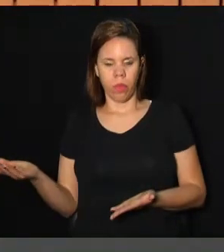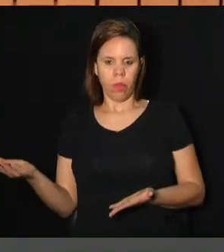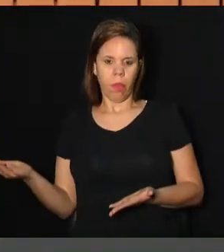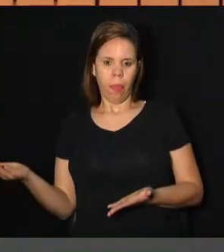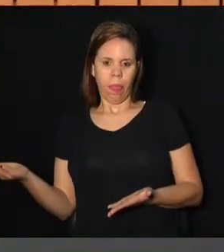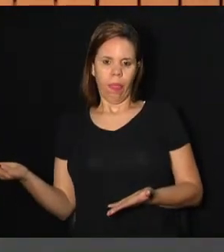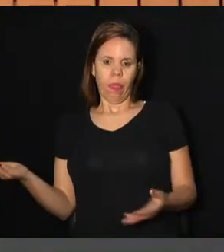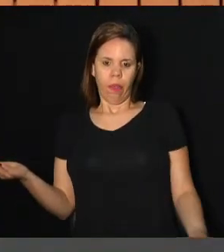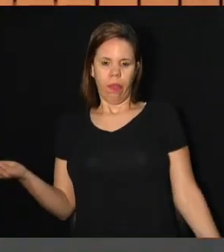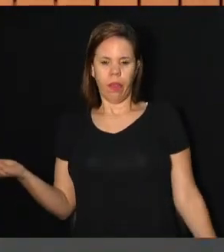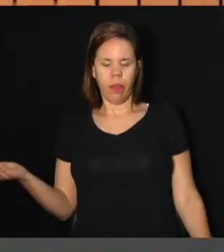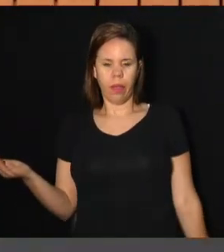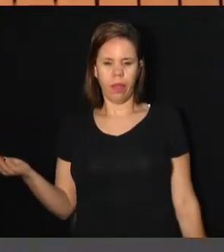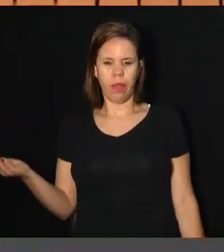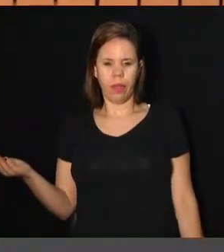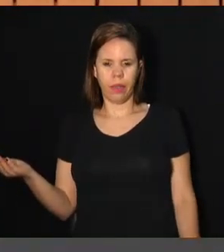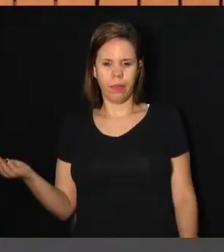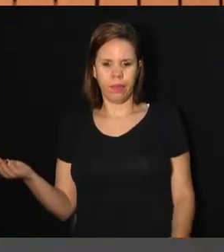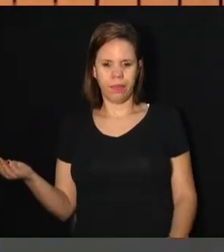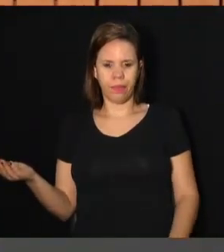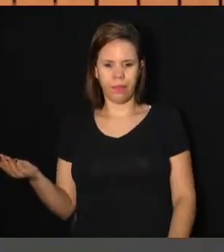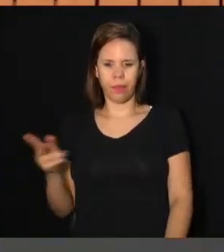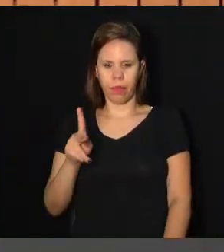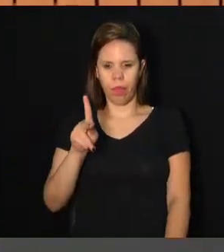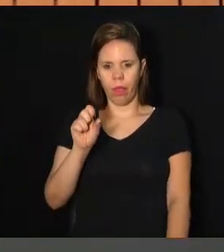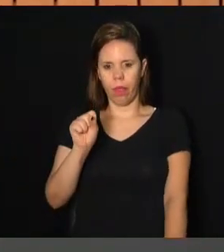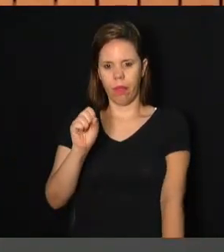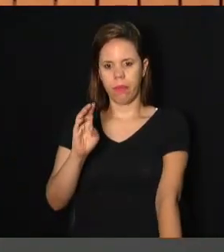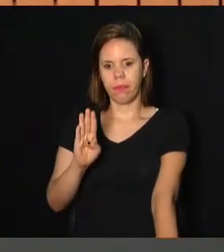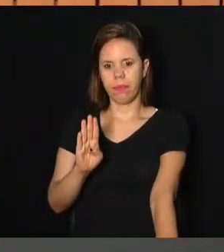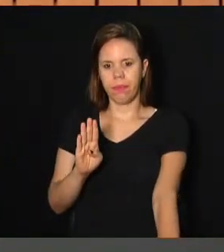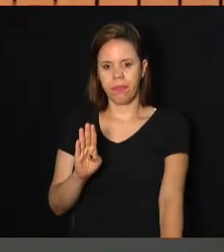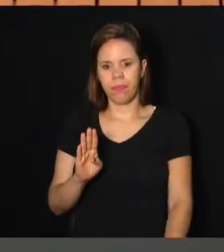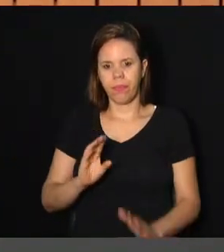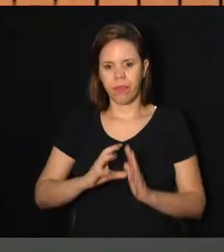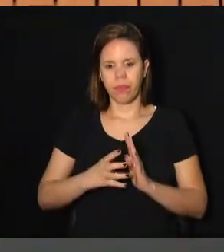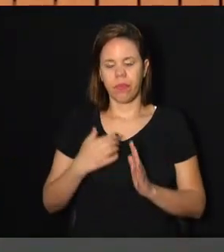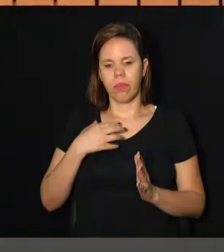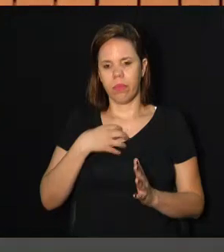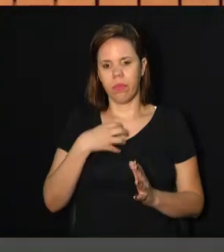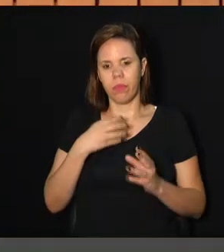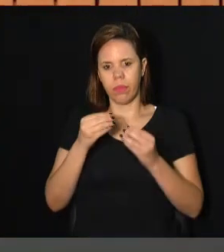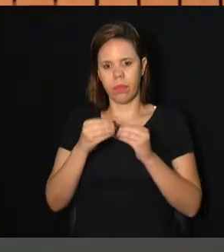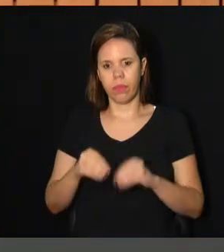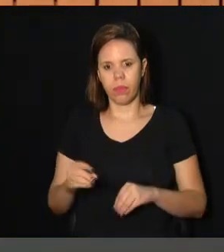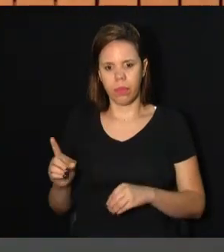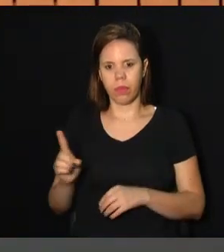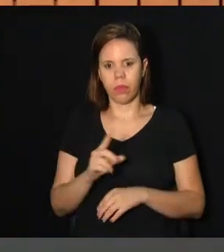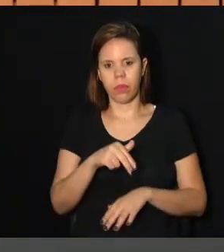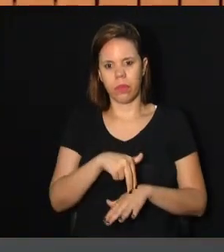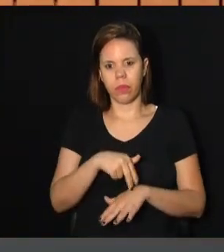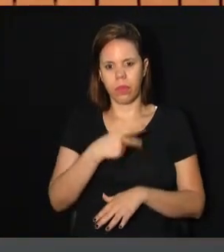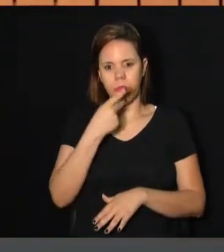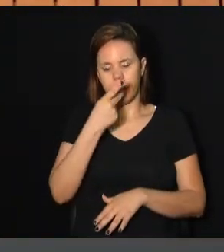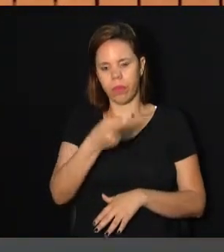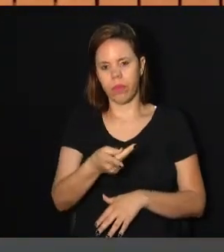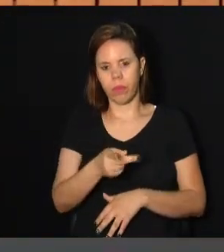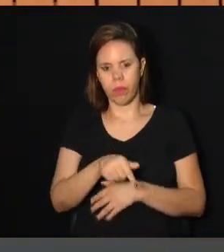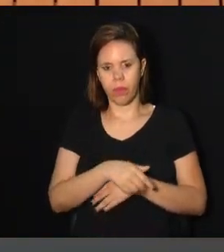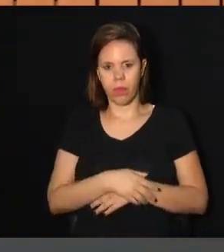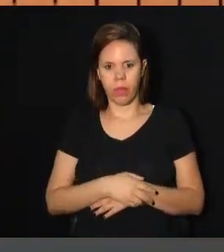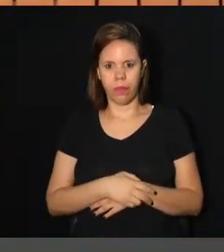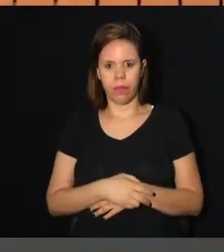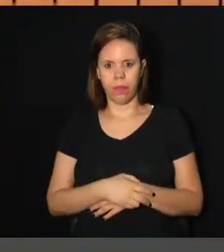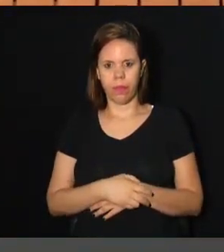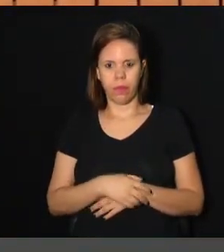como é que fala, do PSB, aliás, que eles se sentem prejudicados e já vieram aqui a essa tribuna e falaram.